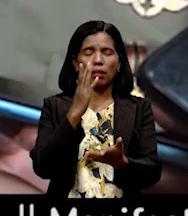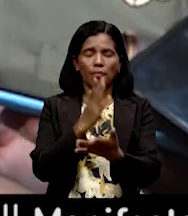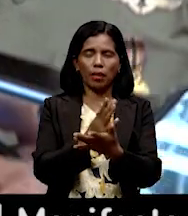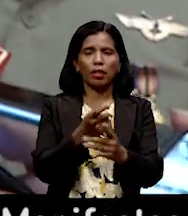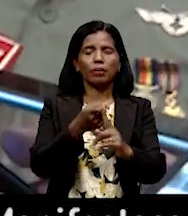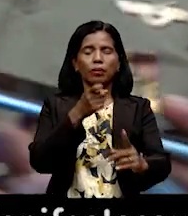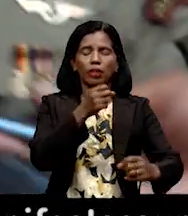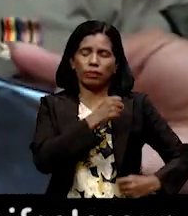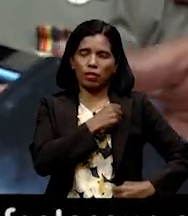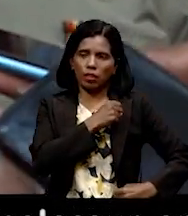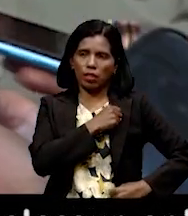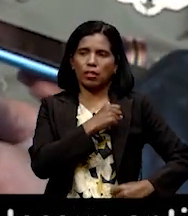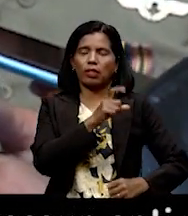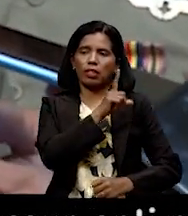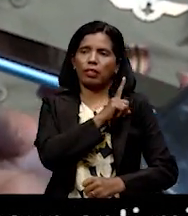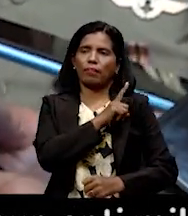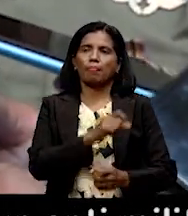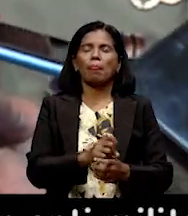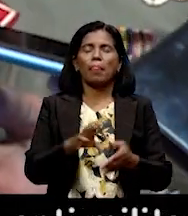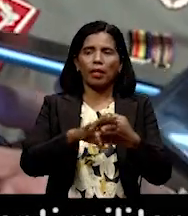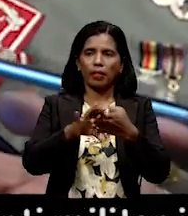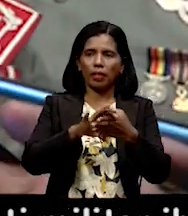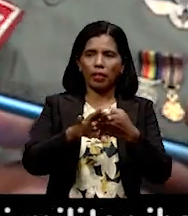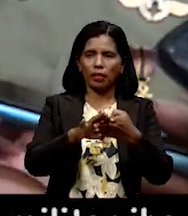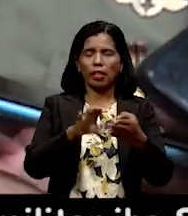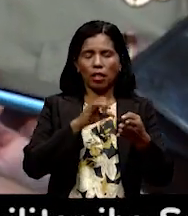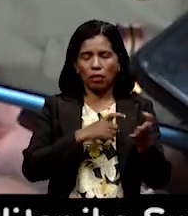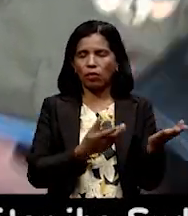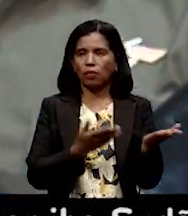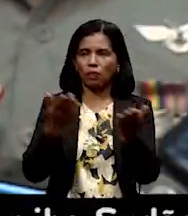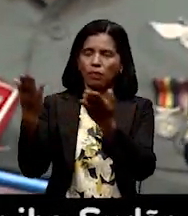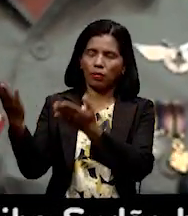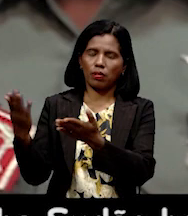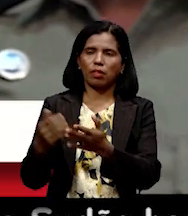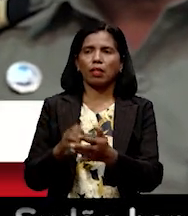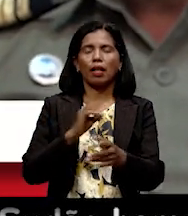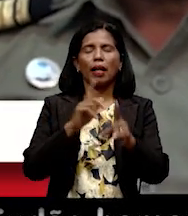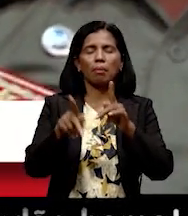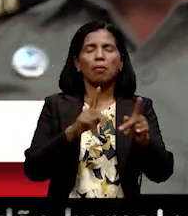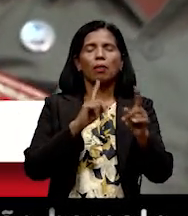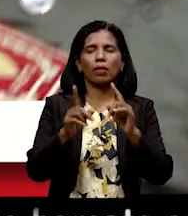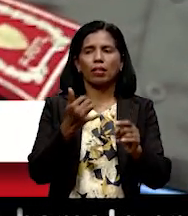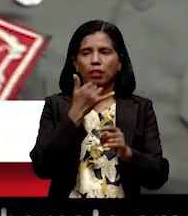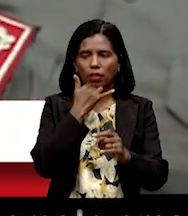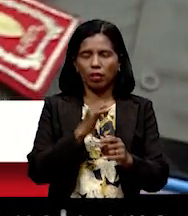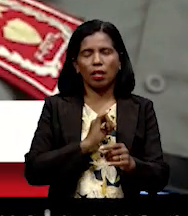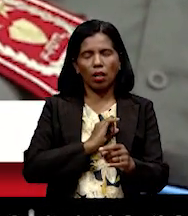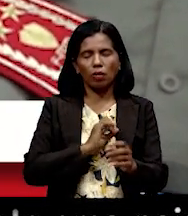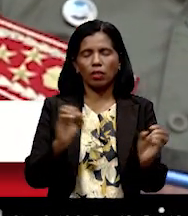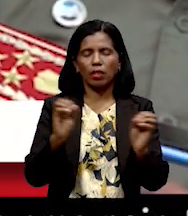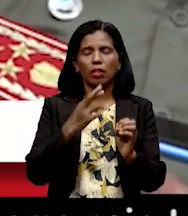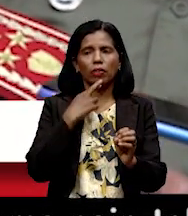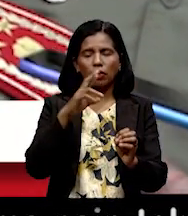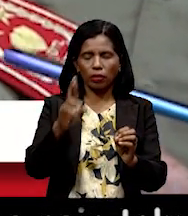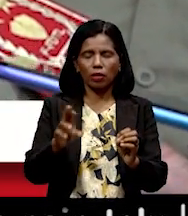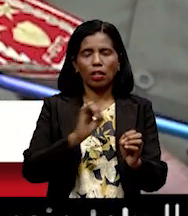Timor Leste. A carta reforma estamos é uma coisa a reforma estamos reforma se lá é resultado ou seja estamos a carta